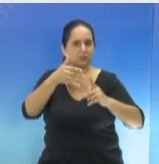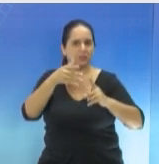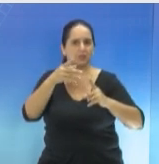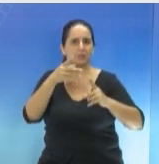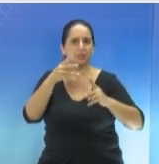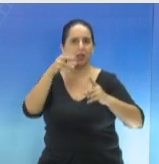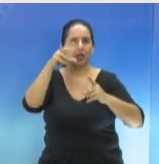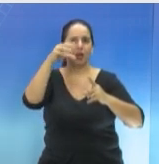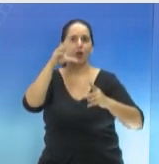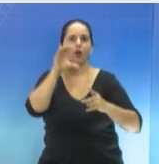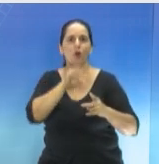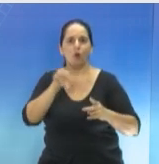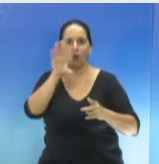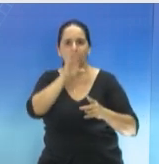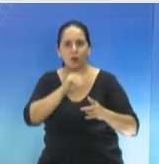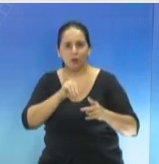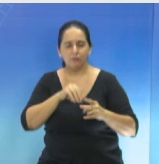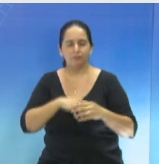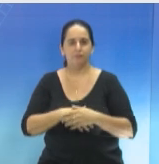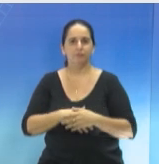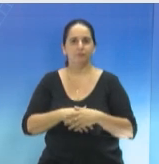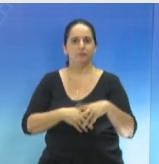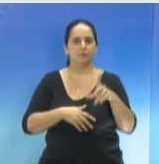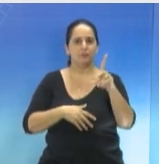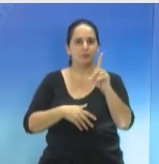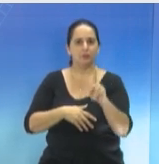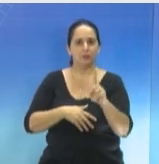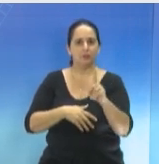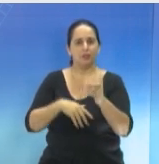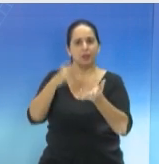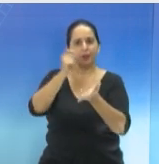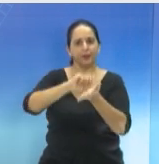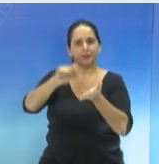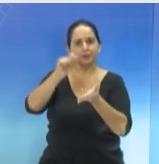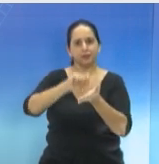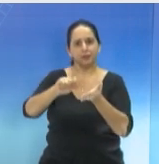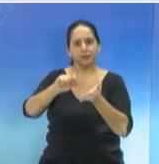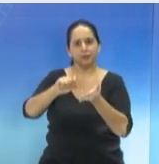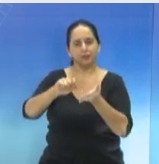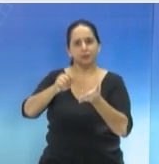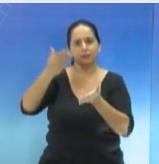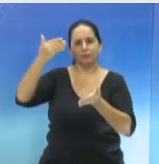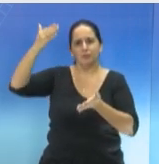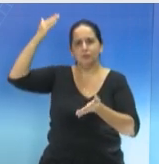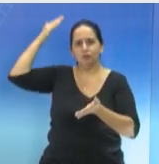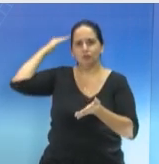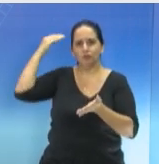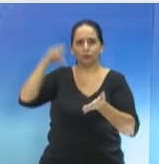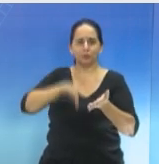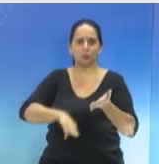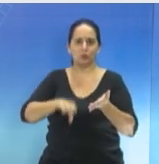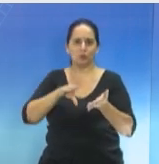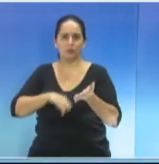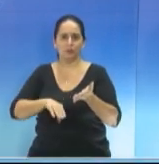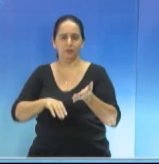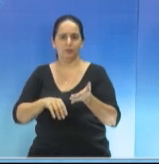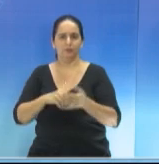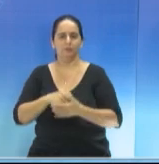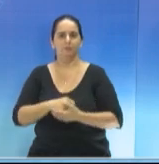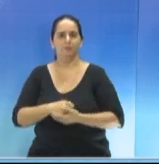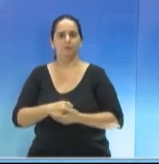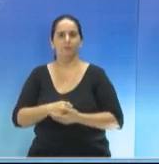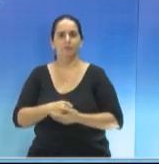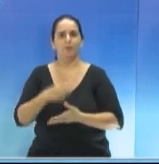oralidade. D. Escrita de uma fase mais antiga da língua portuguesa. Como nós vimos,